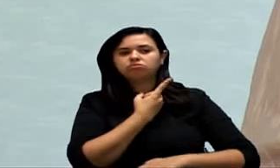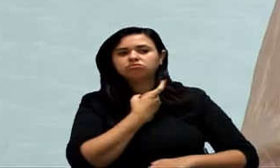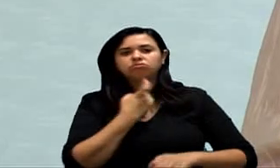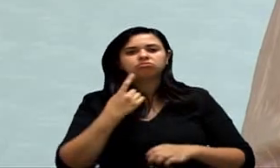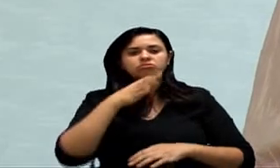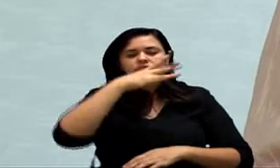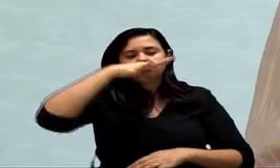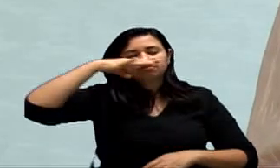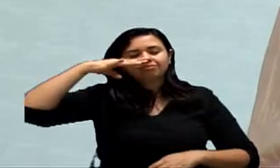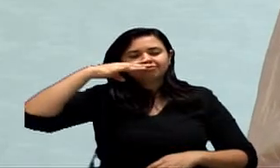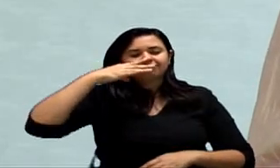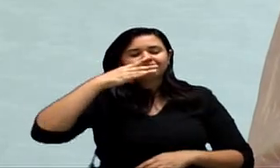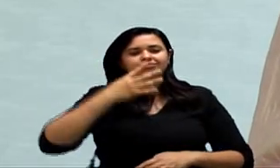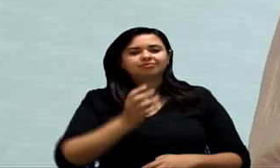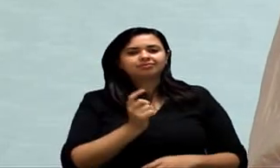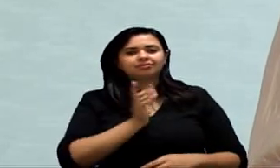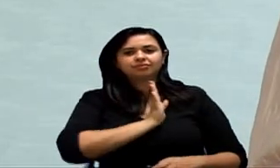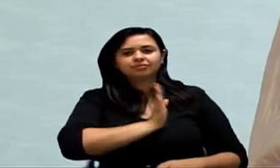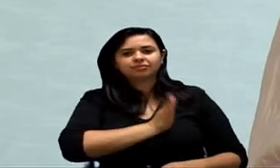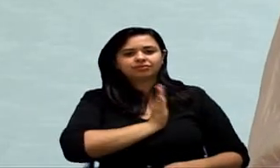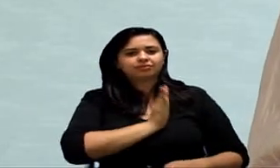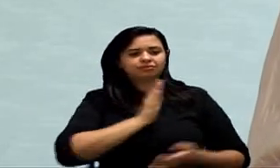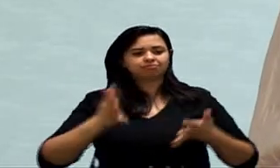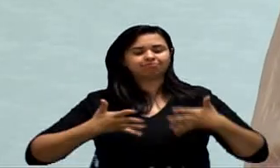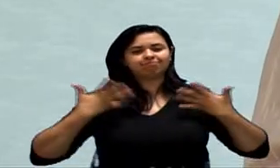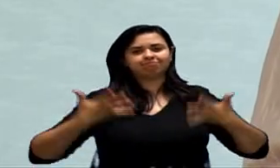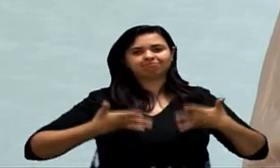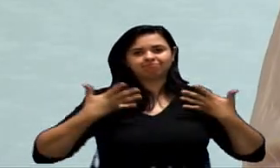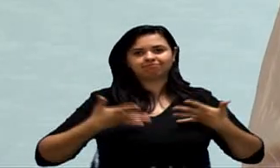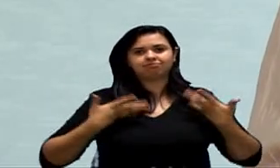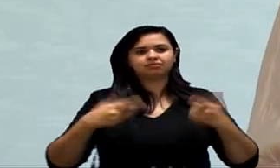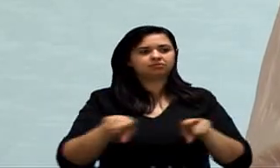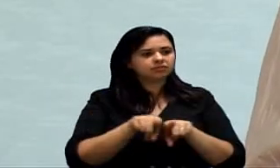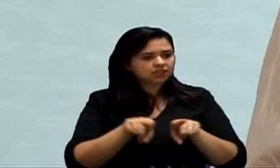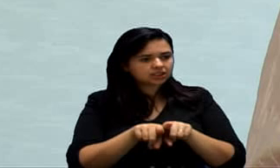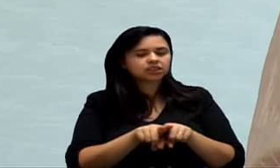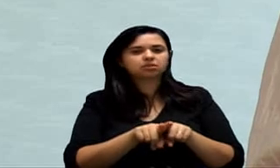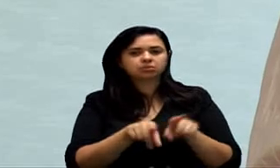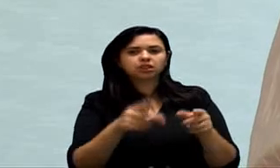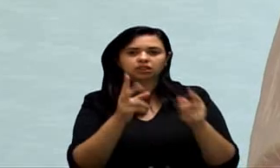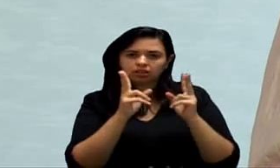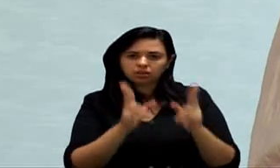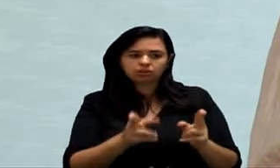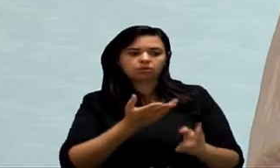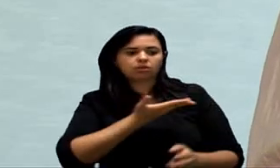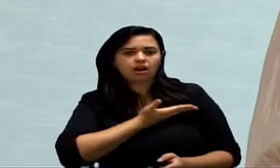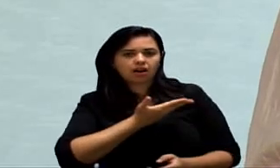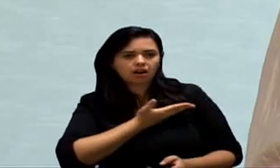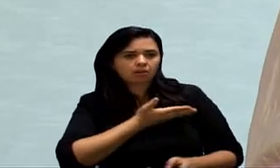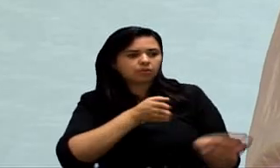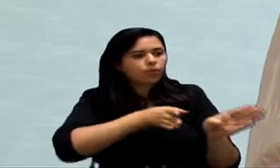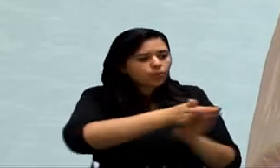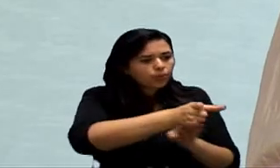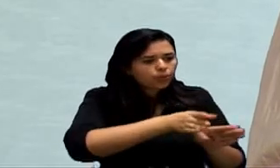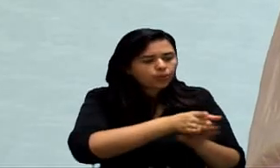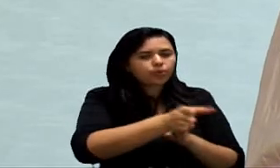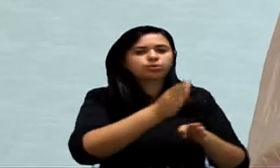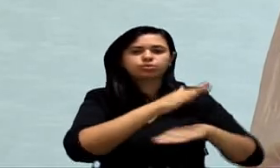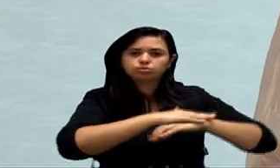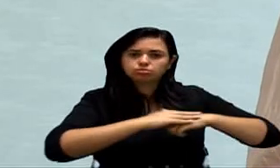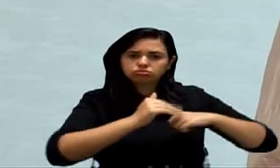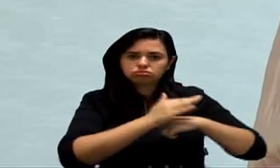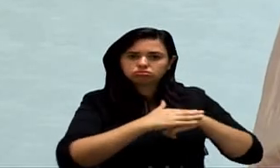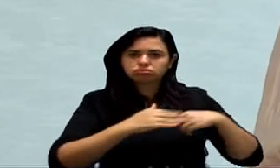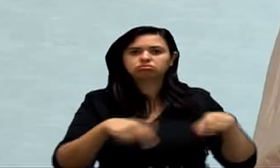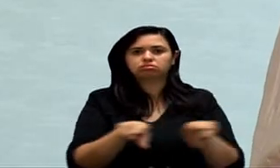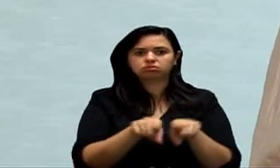coração. Assim a doença do amigo com o conselho cordial. Não abandones o teu amigo, nem o amigo de